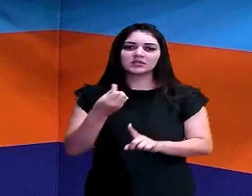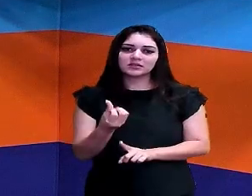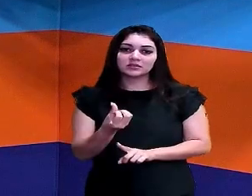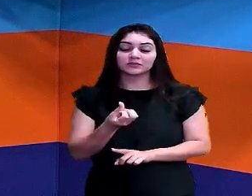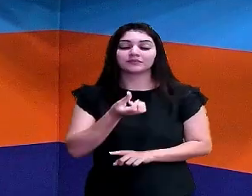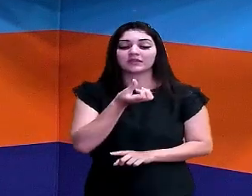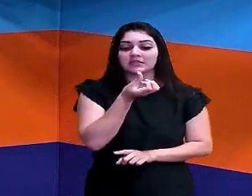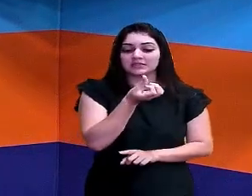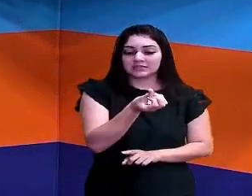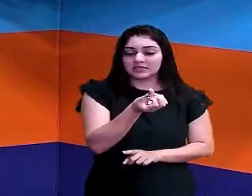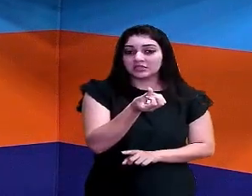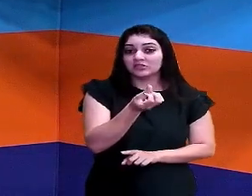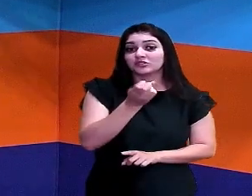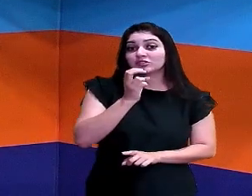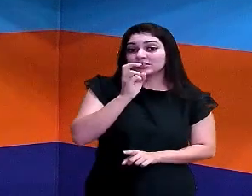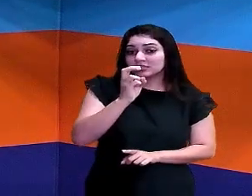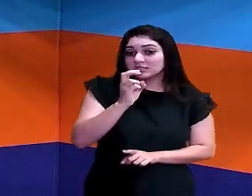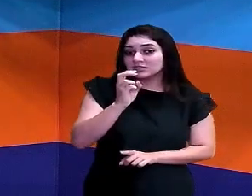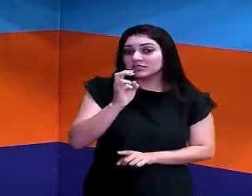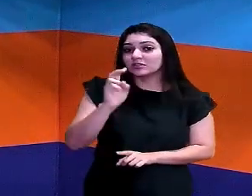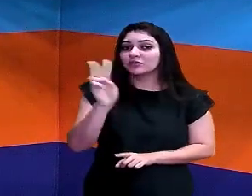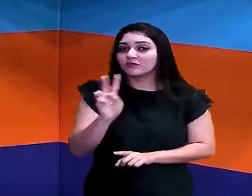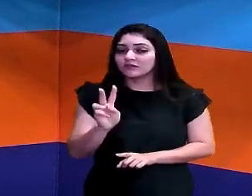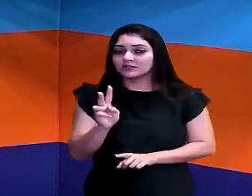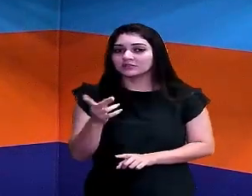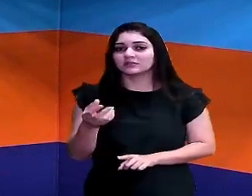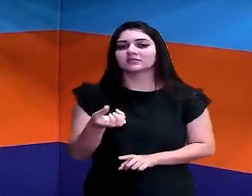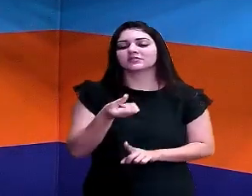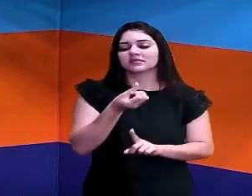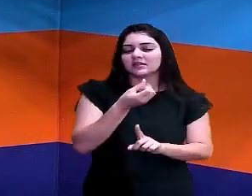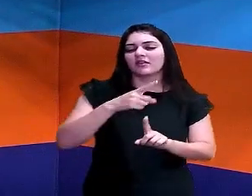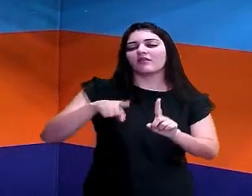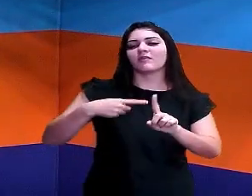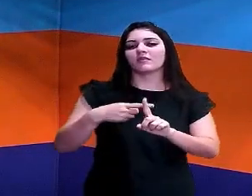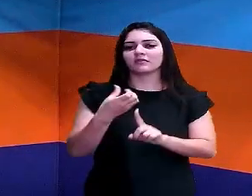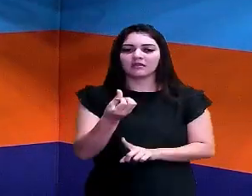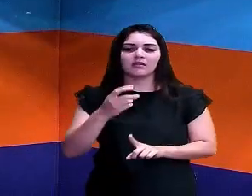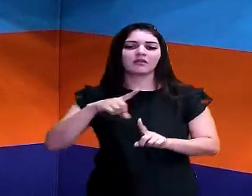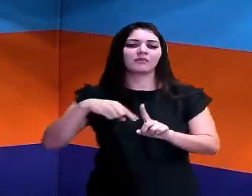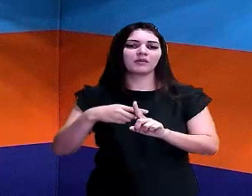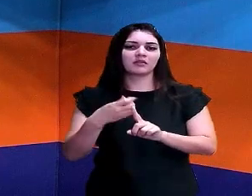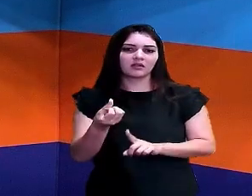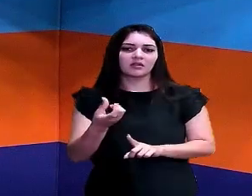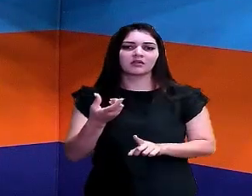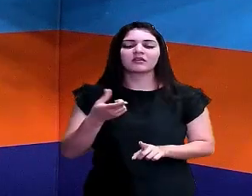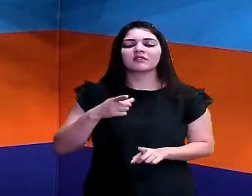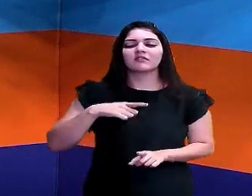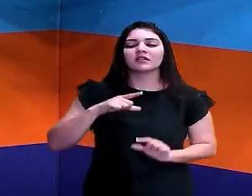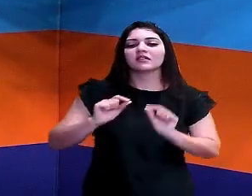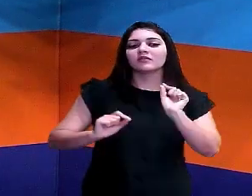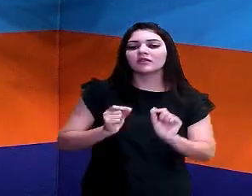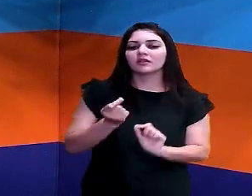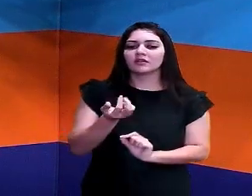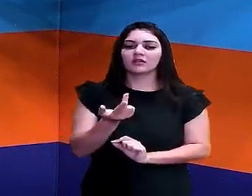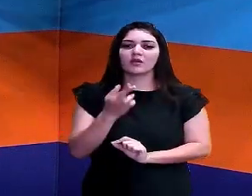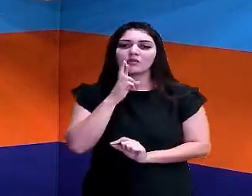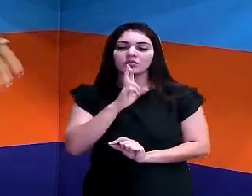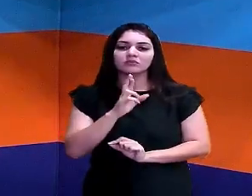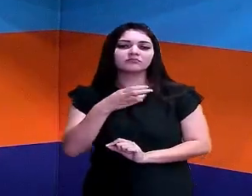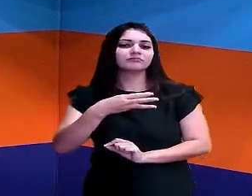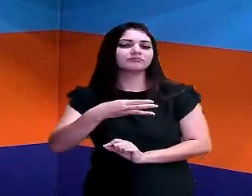6, 5 vezes. Então, quando eu somo 6 mais 6 mais 6 mais 6 mais 6, eu vou ter 30, tá